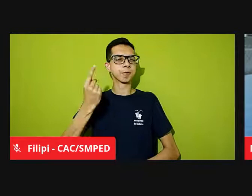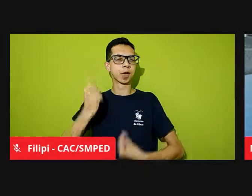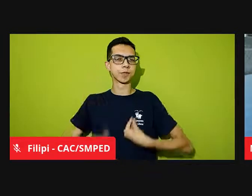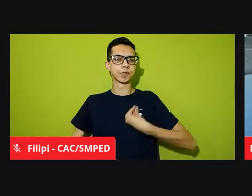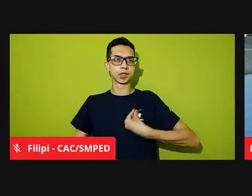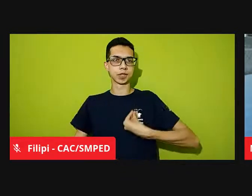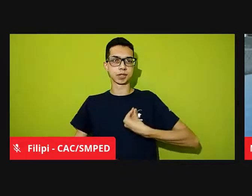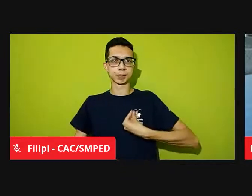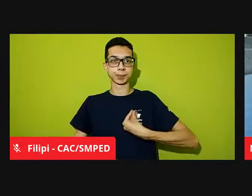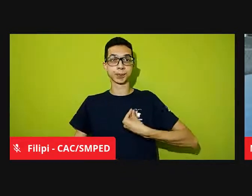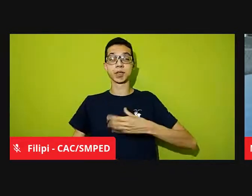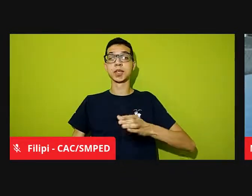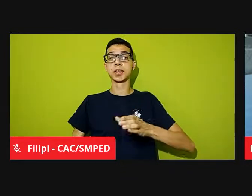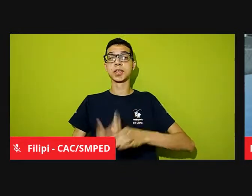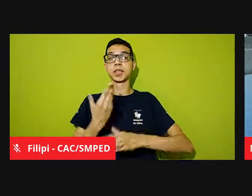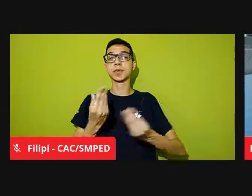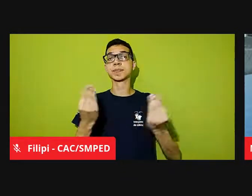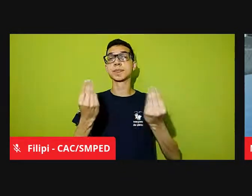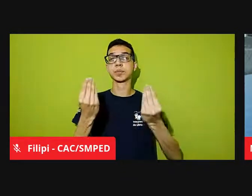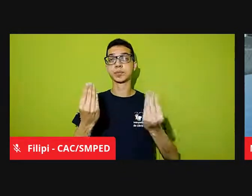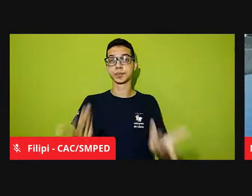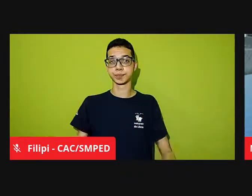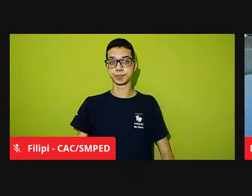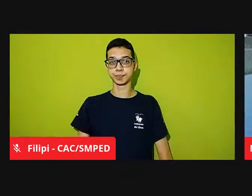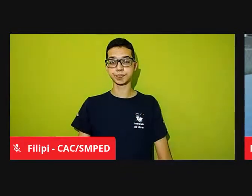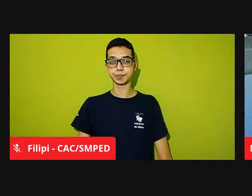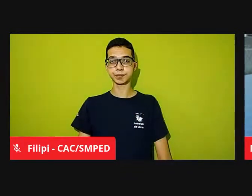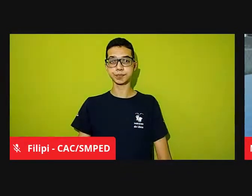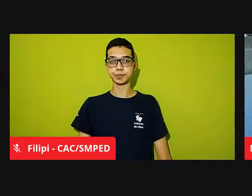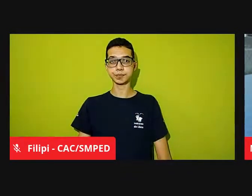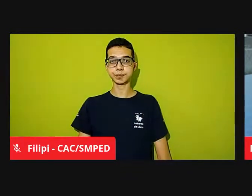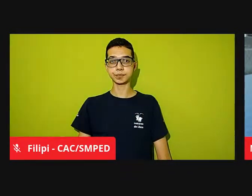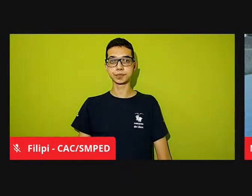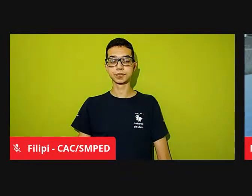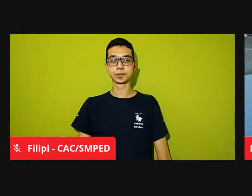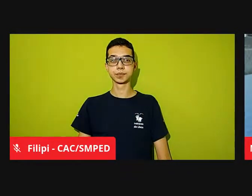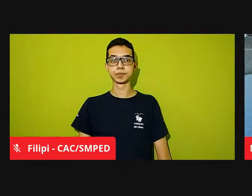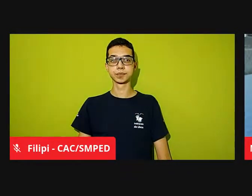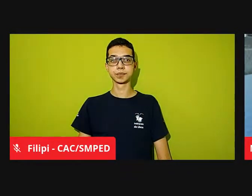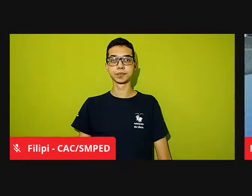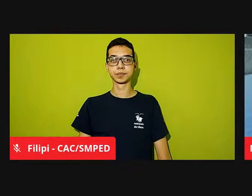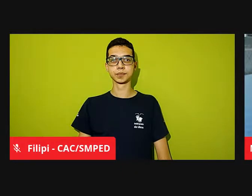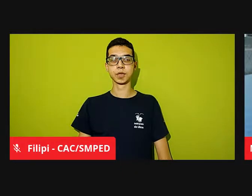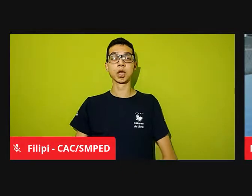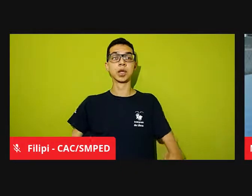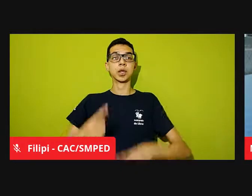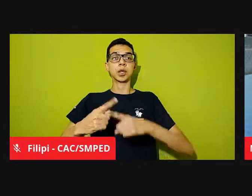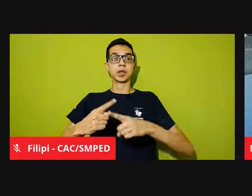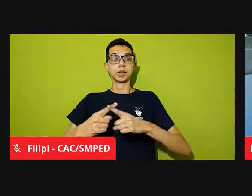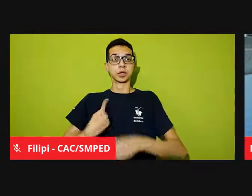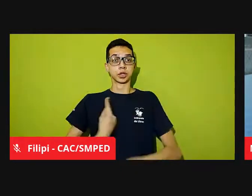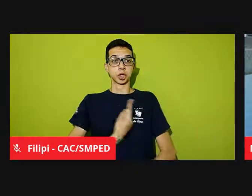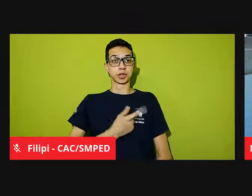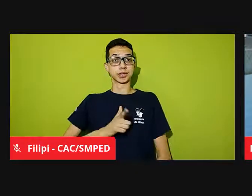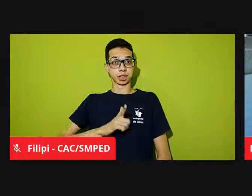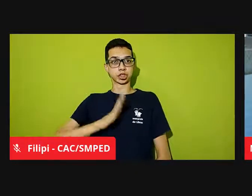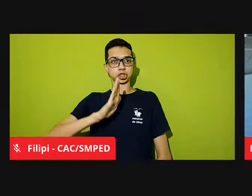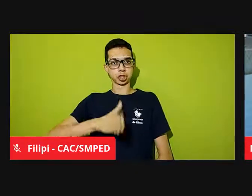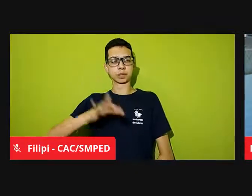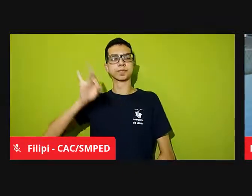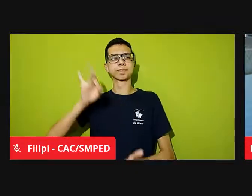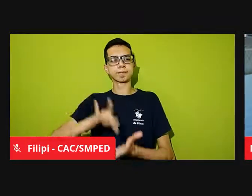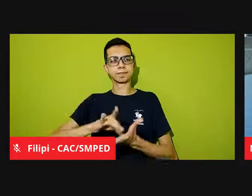ela foi criada exatamente por essa razão, né, por fazer com que aquilo que a gente já tem garantido